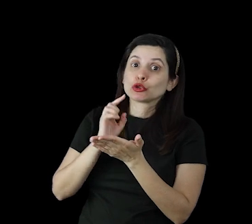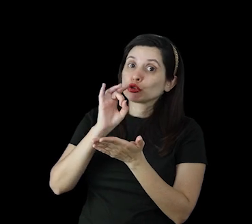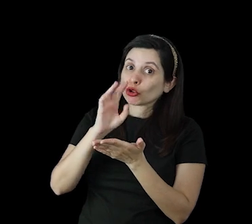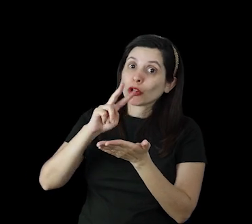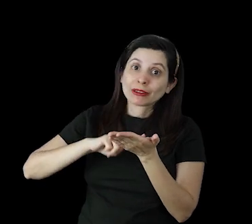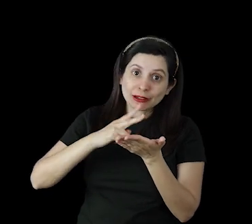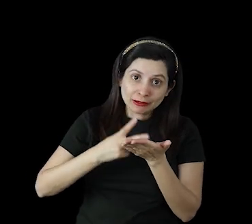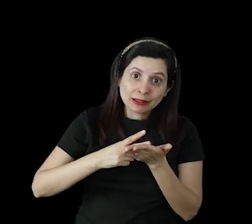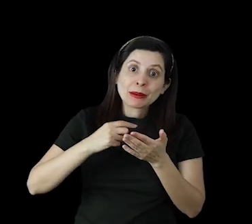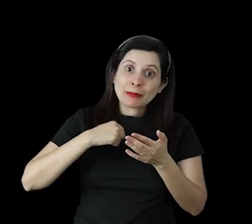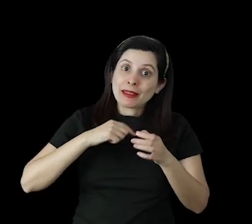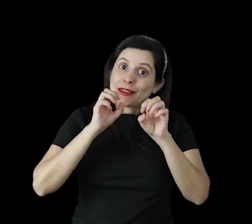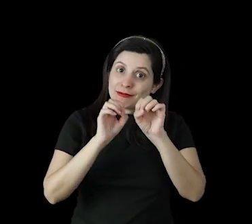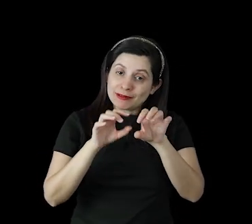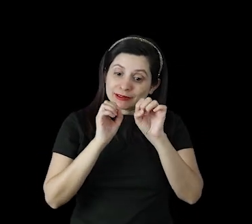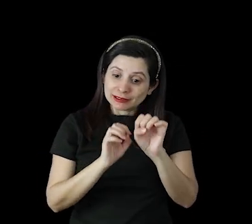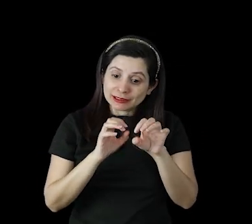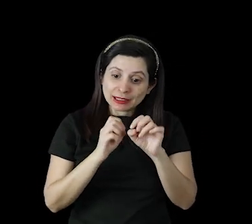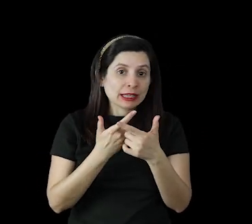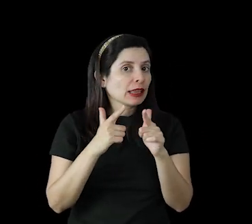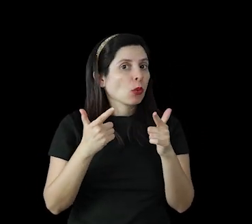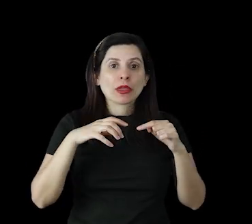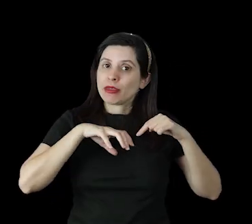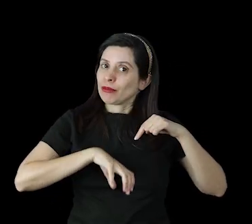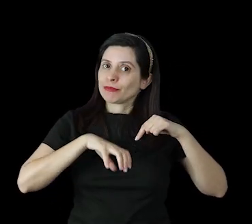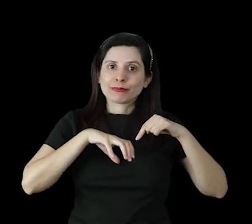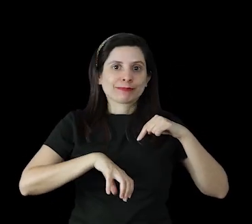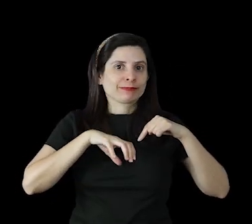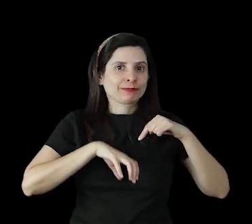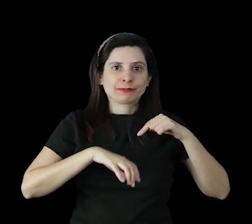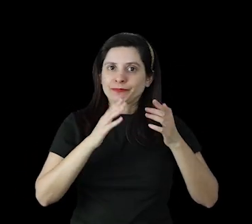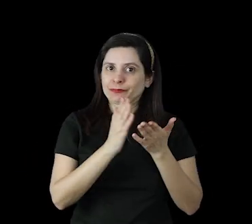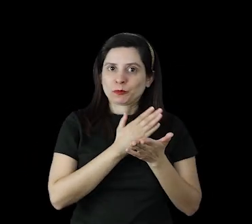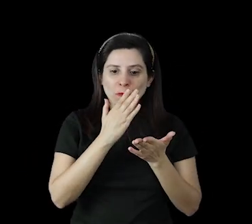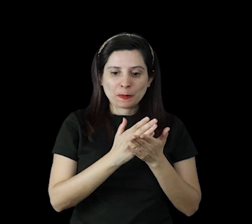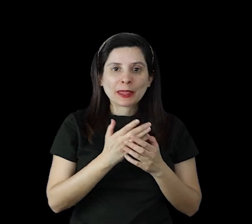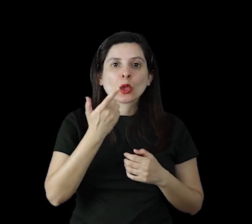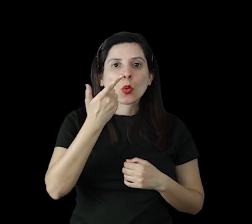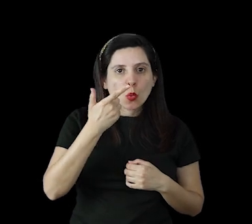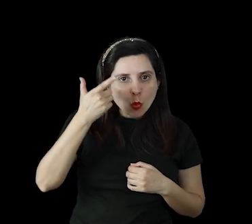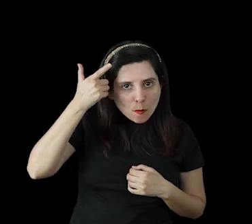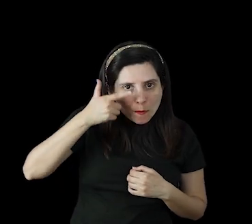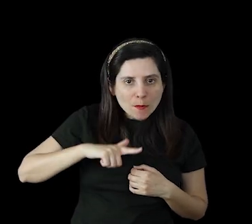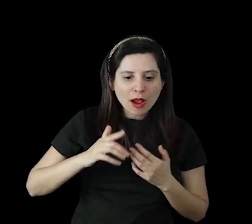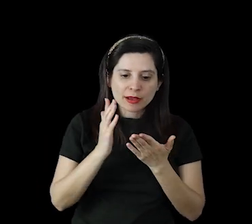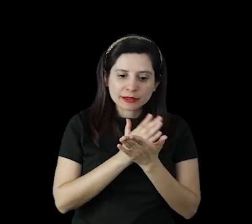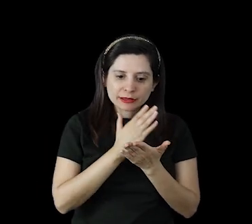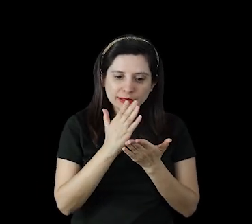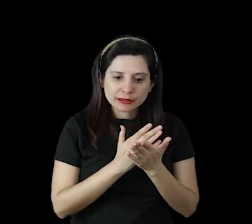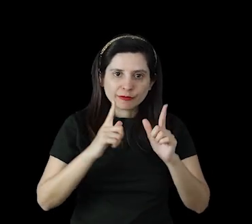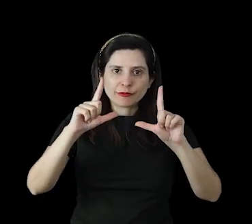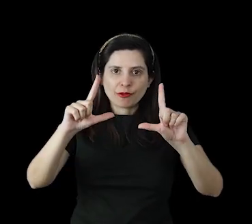né? Ele não tem em português. Aí tem esse outro livro que é a estrutura